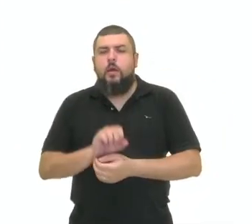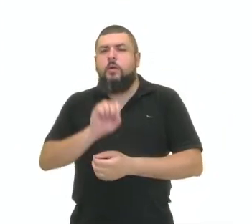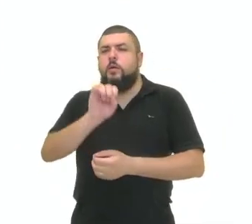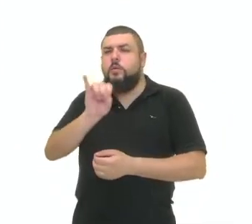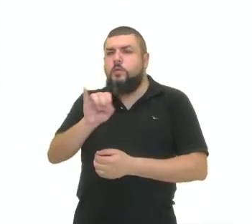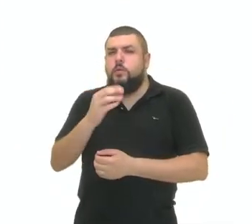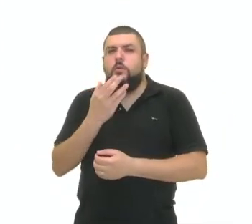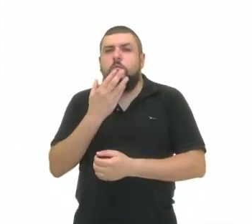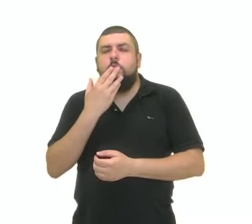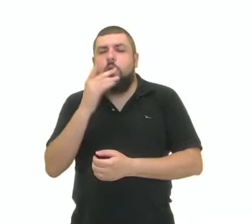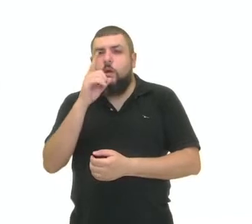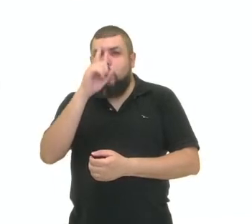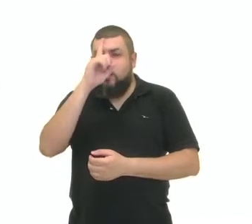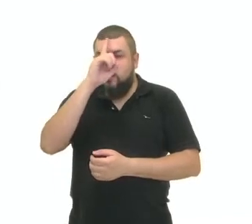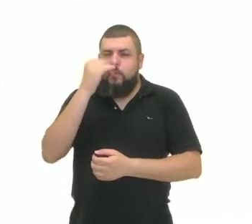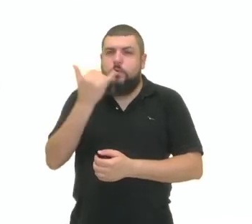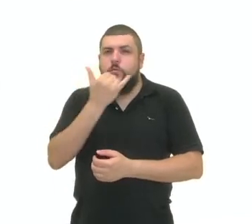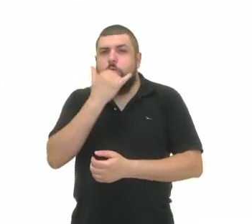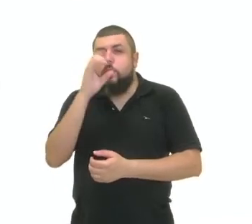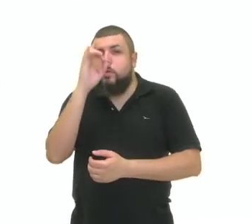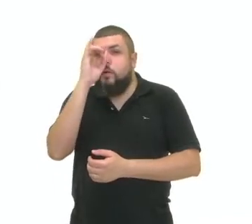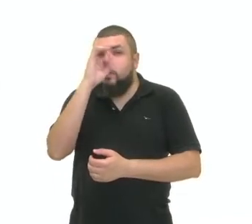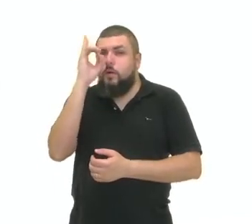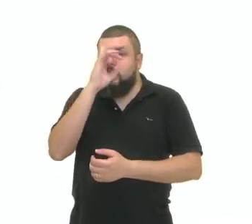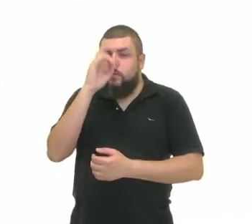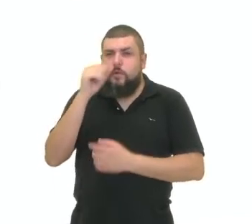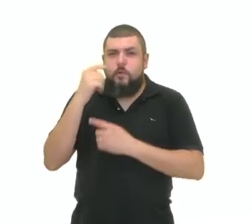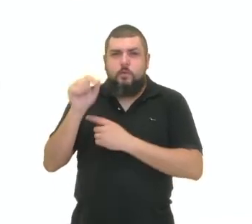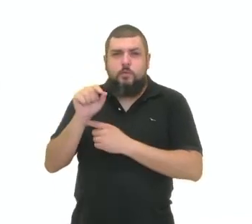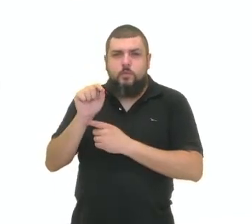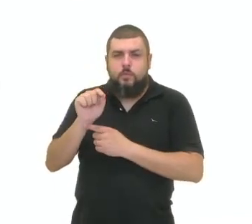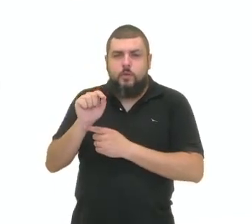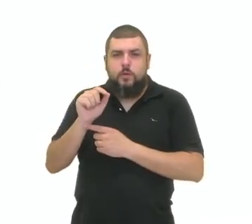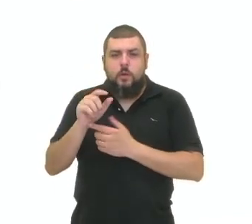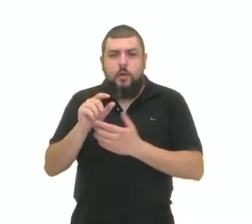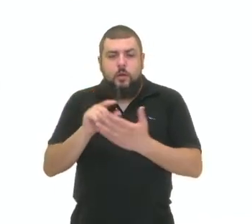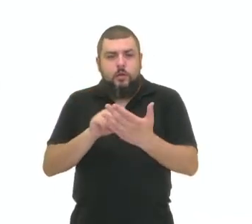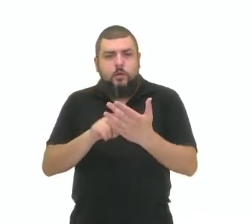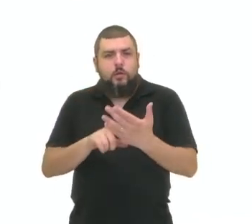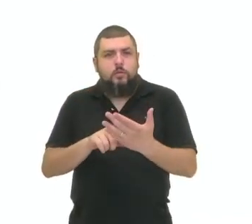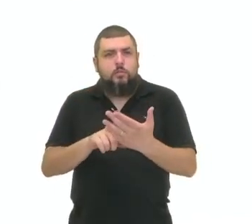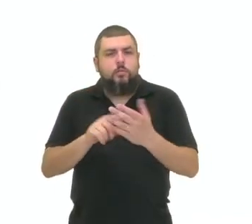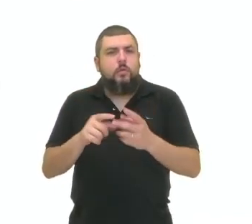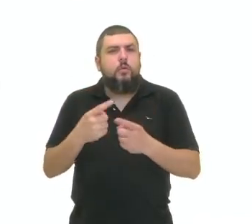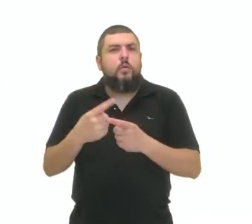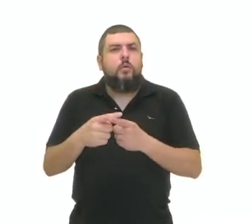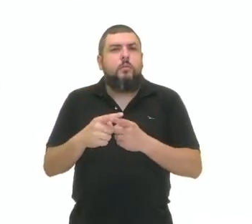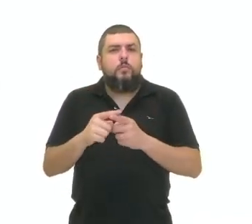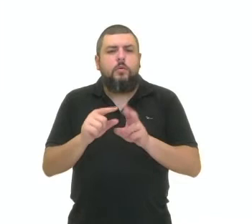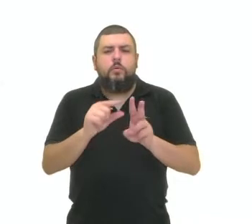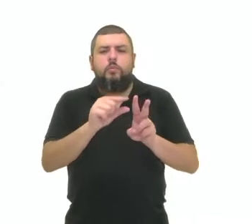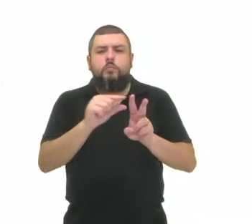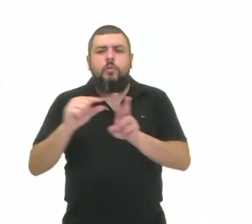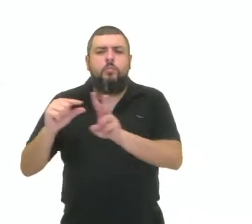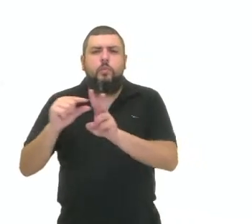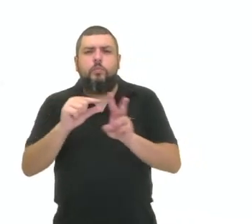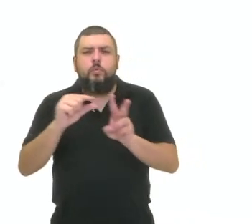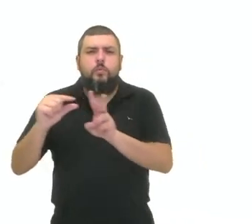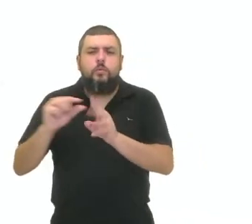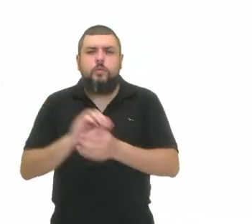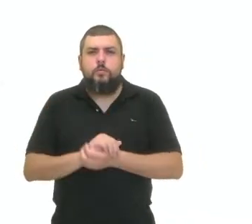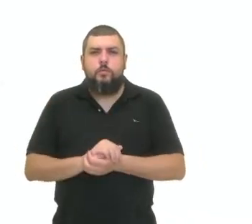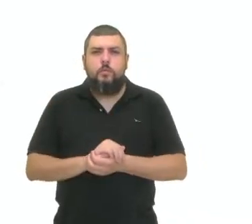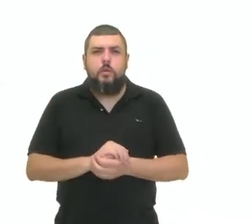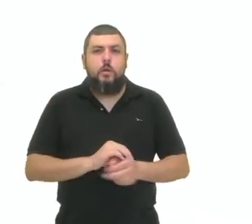verde aparece, né? Então, ela aparece porque está duplo, Vzinho. E a letra Vzão é o